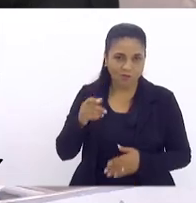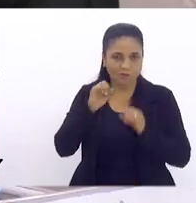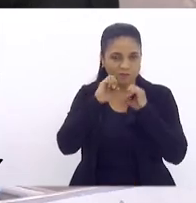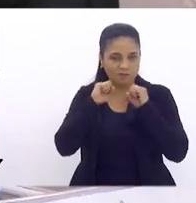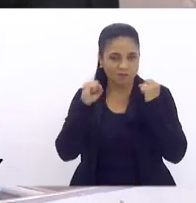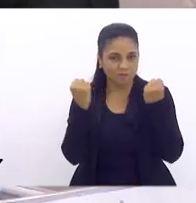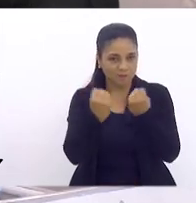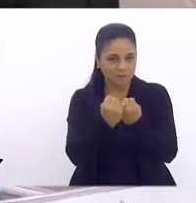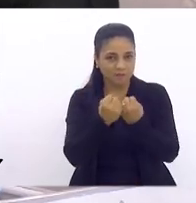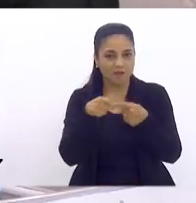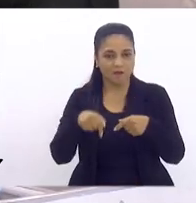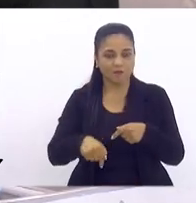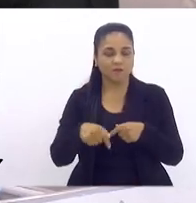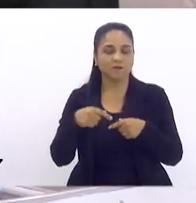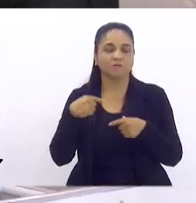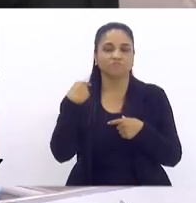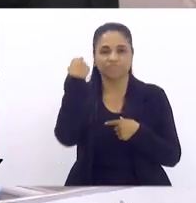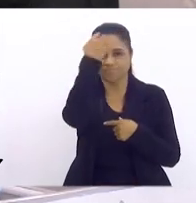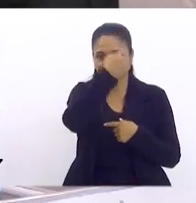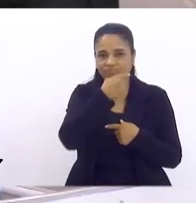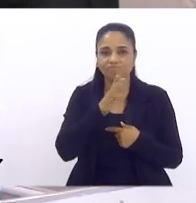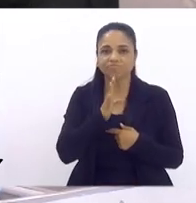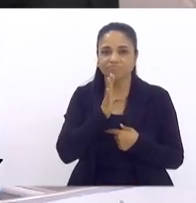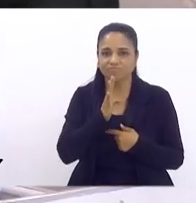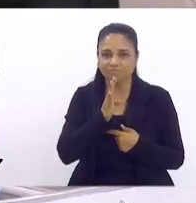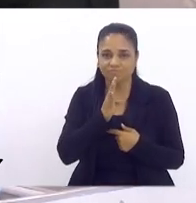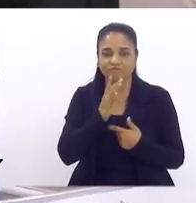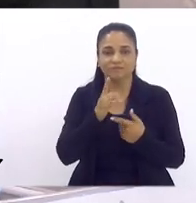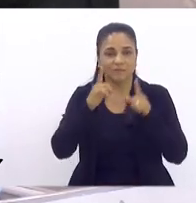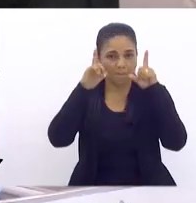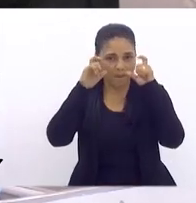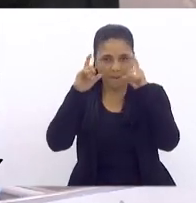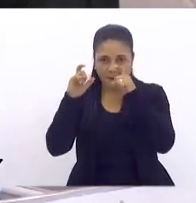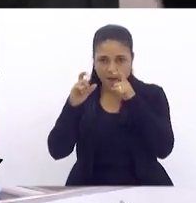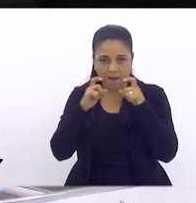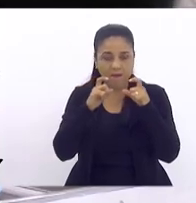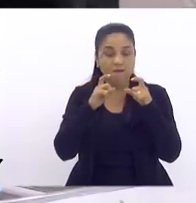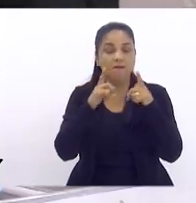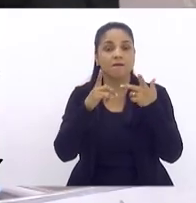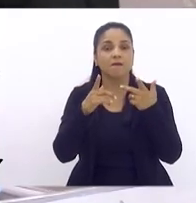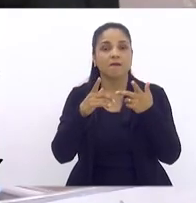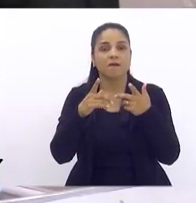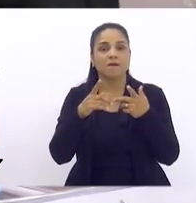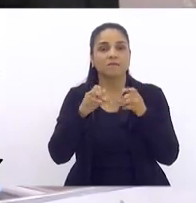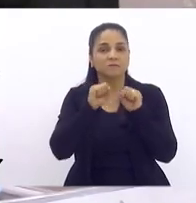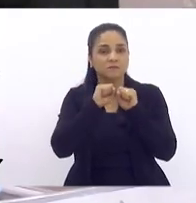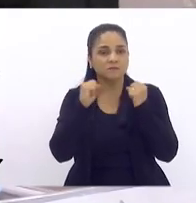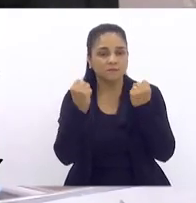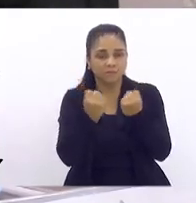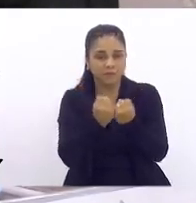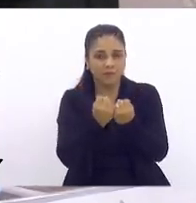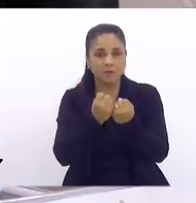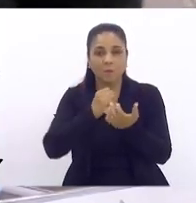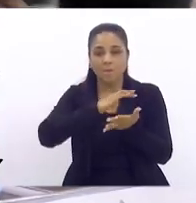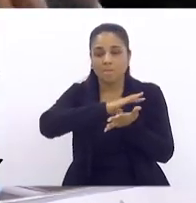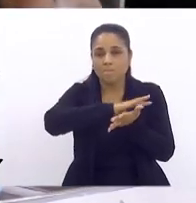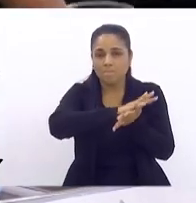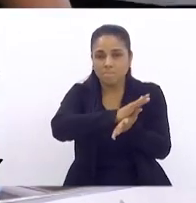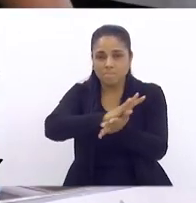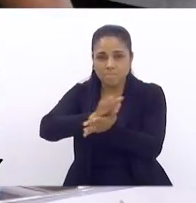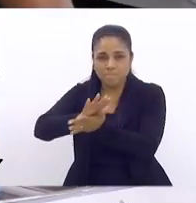na casa sobre reconhecimento facial ele definiu o seminário como fala sobre o preconceito